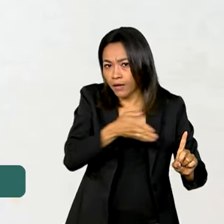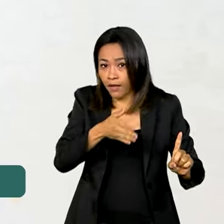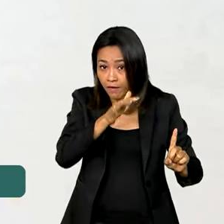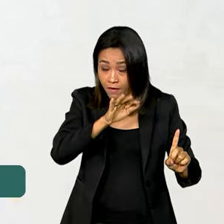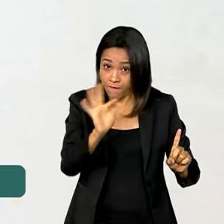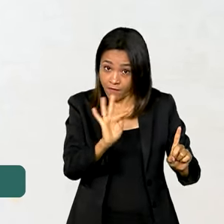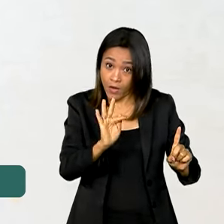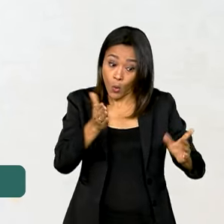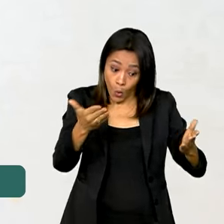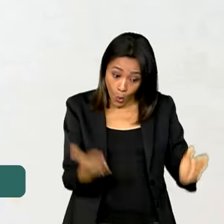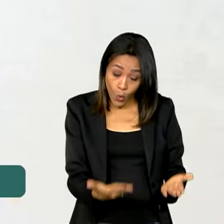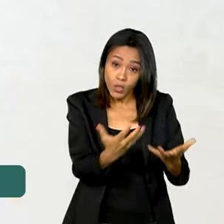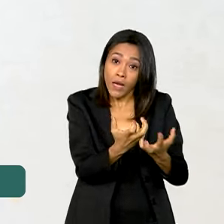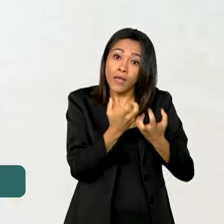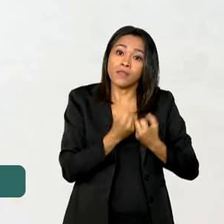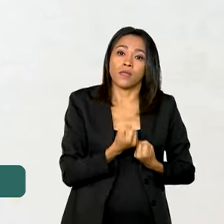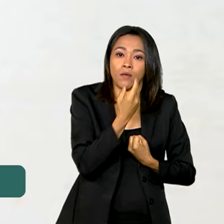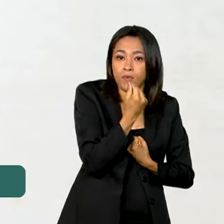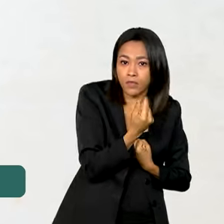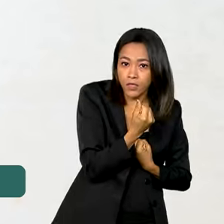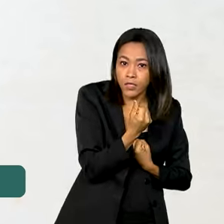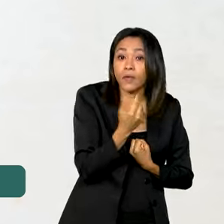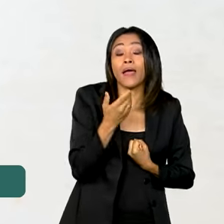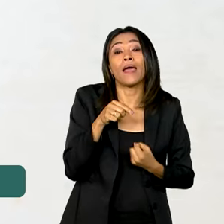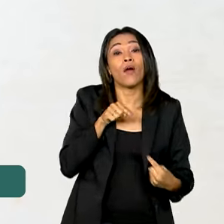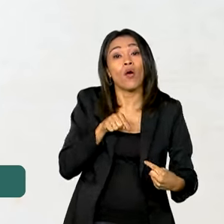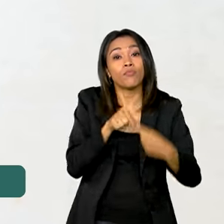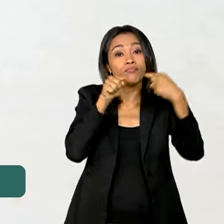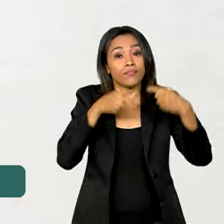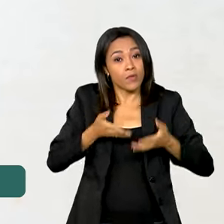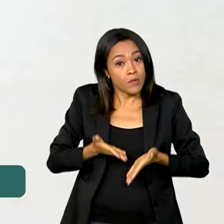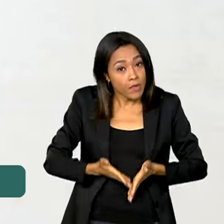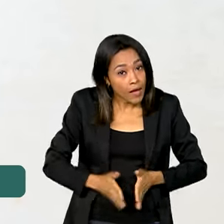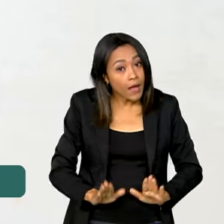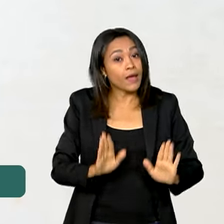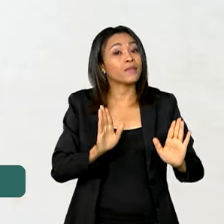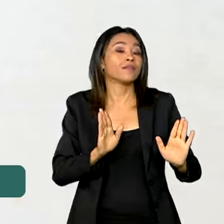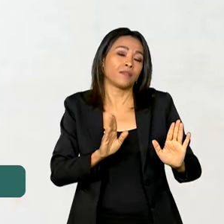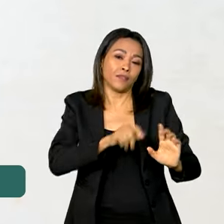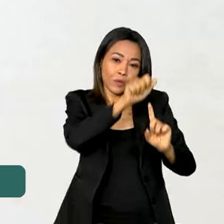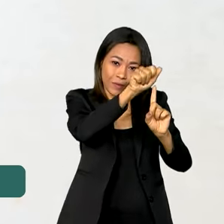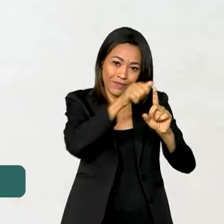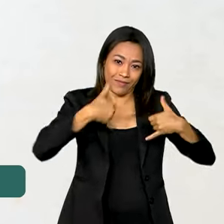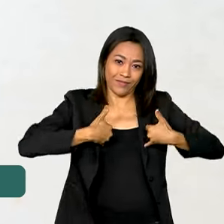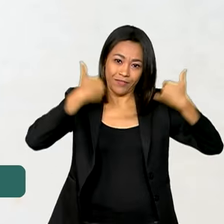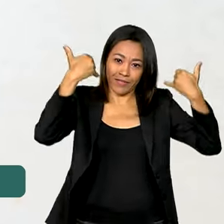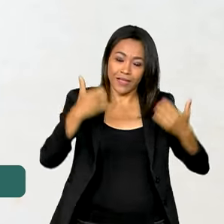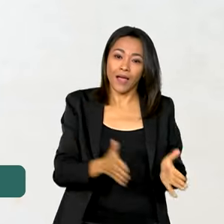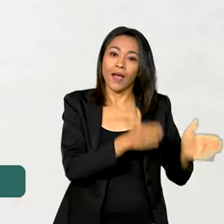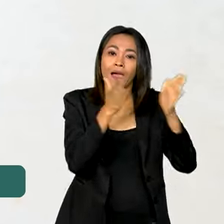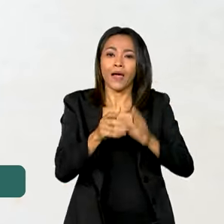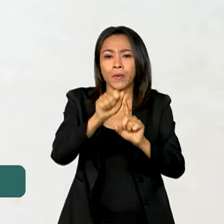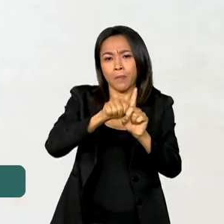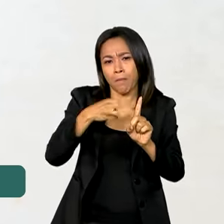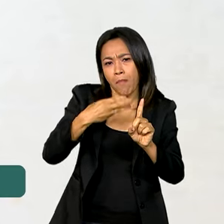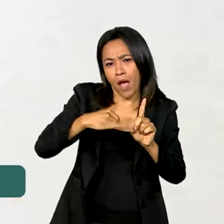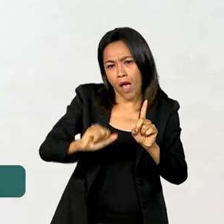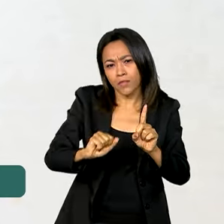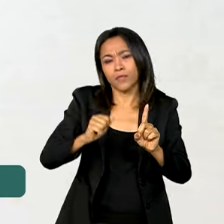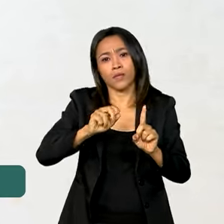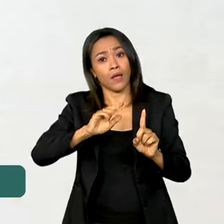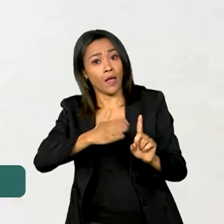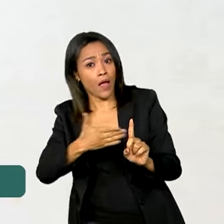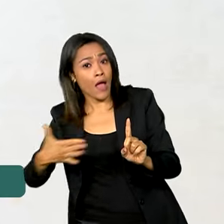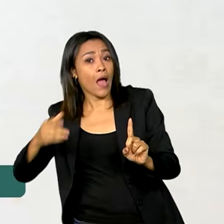recebe hoje. Esse pagamento vai ser feito de acordo com o mês de nascimento. Quem nasceu em janeiro e fevereiro recebe hoje. Quem nasceu março e abril recebe amanhã.